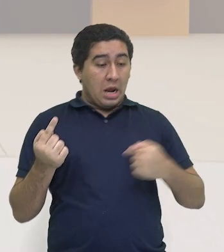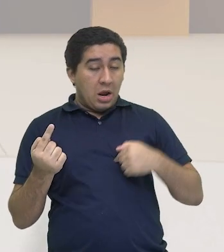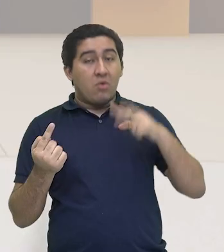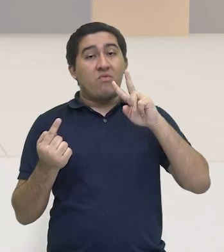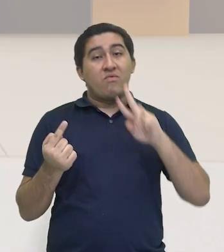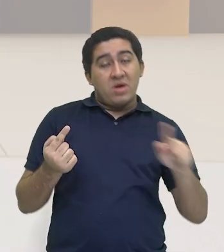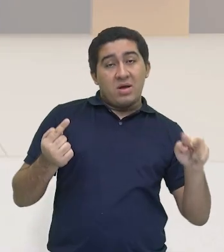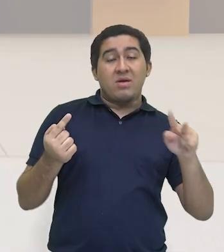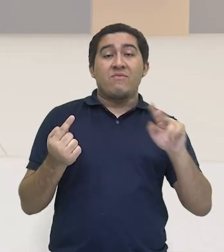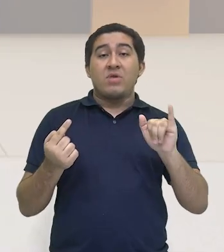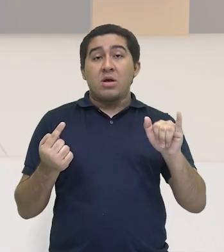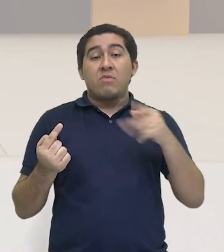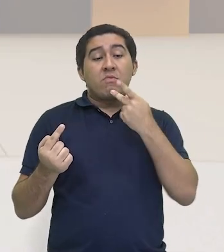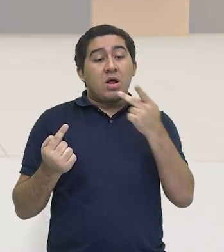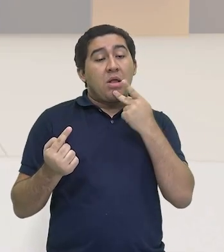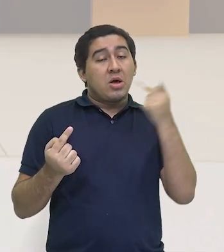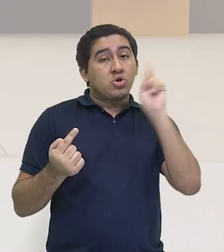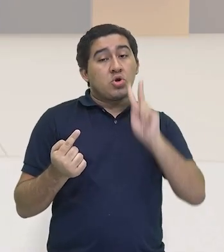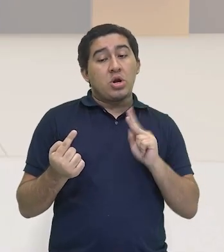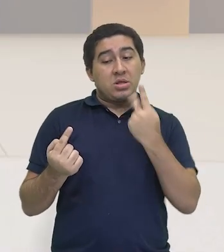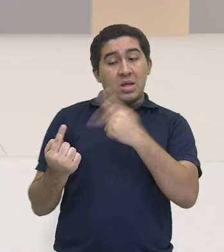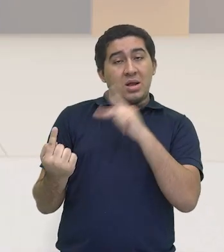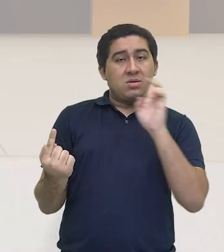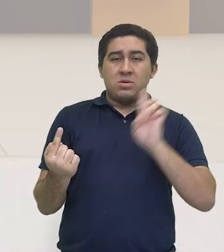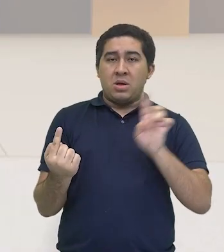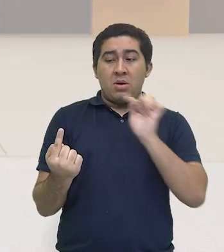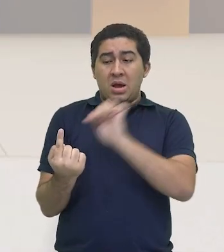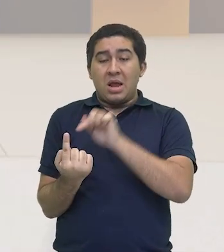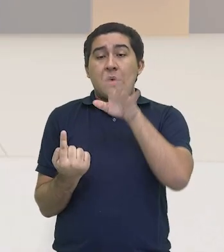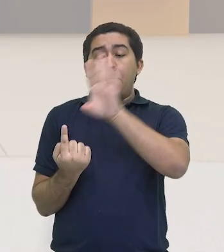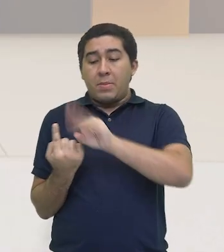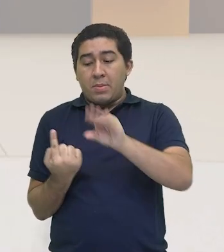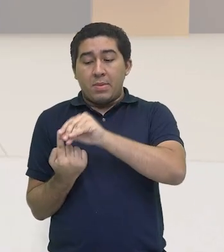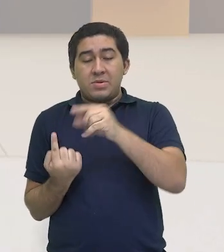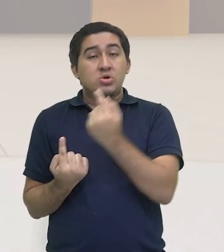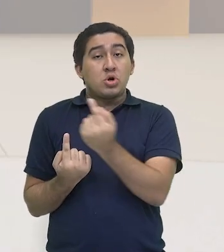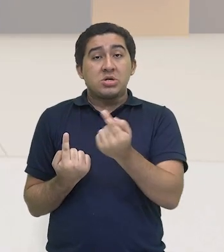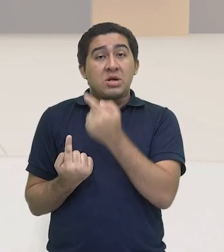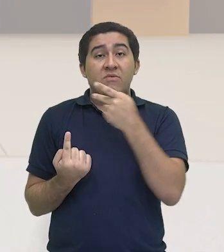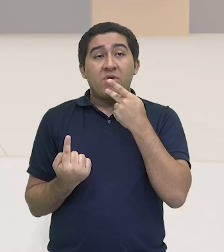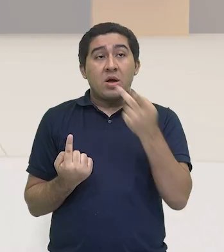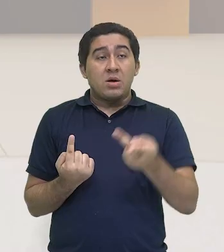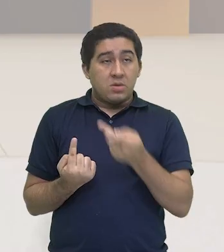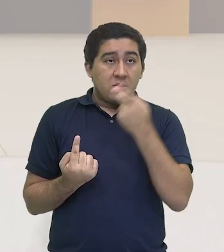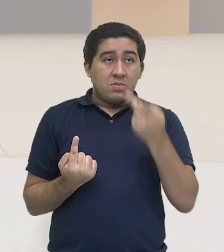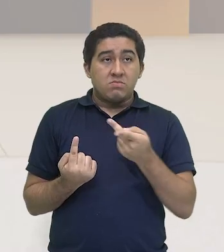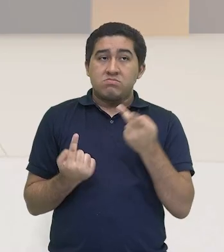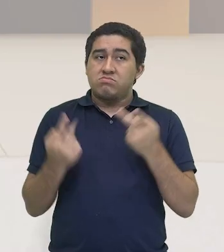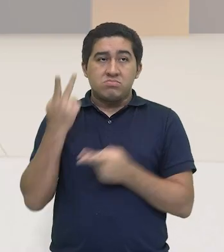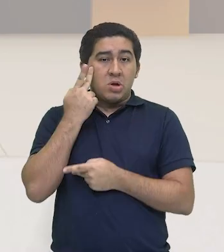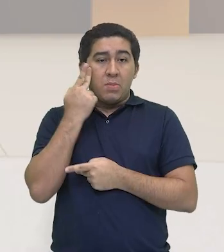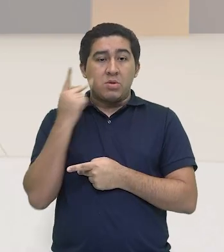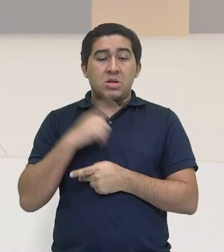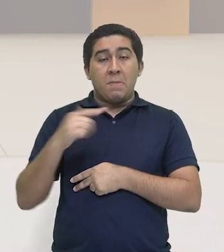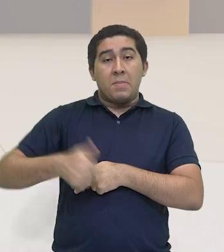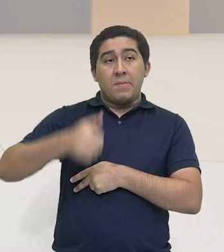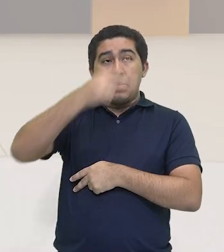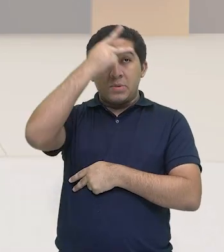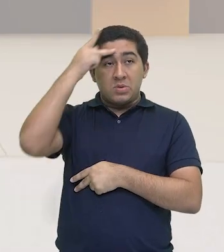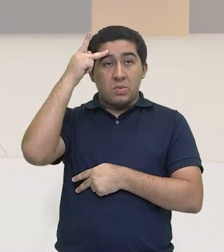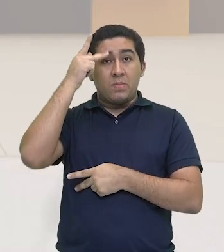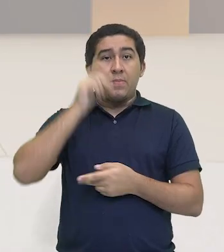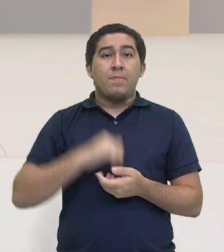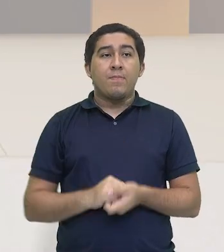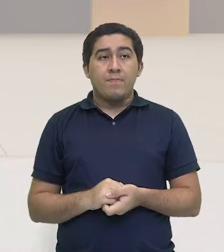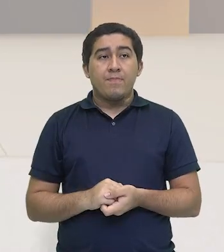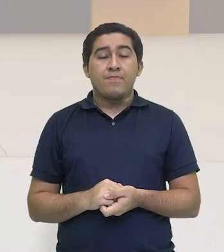professora Cláudia. Não dá, gente, porque a história é dela. Então, eu deixo a professora Cláudia falar a história dela. As narrativas acontecem em primeira pessoa. Temos Isso mais.